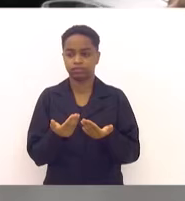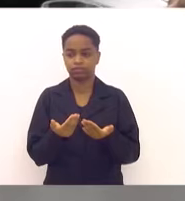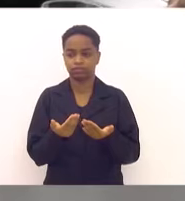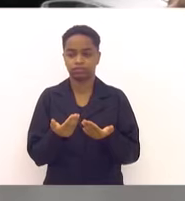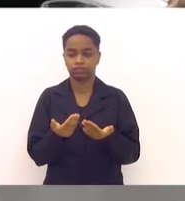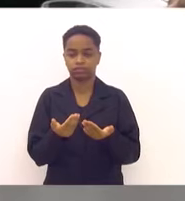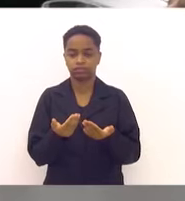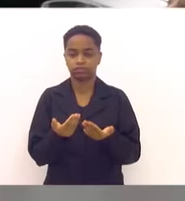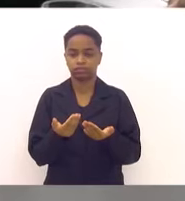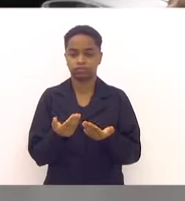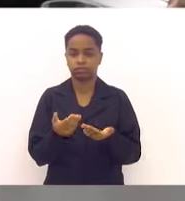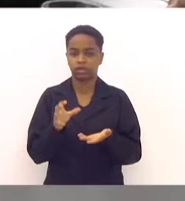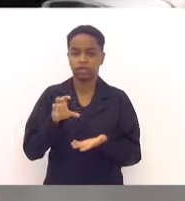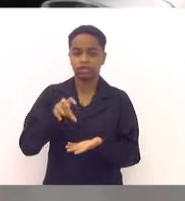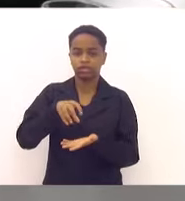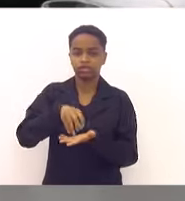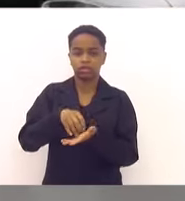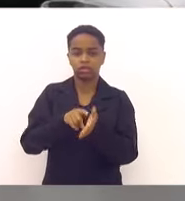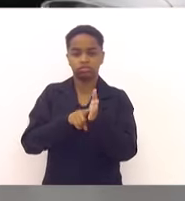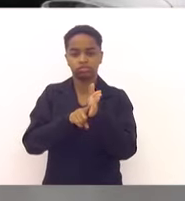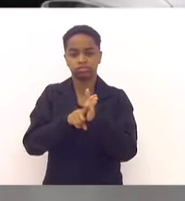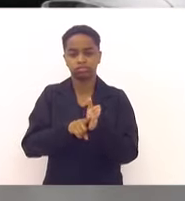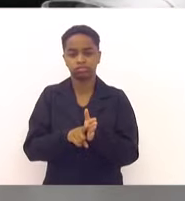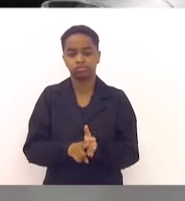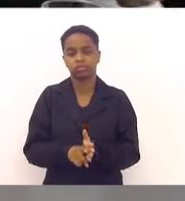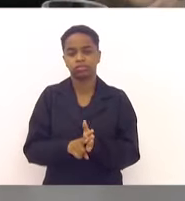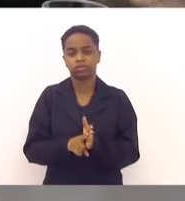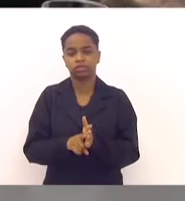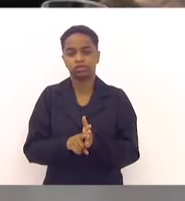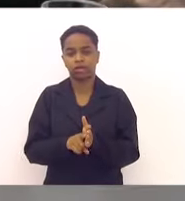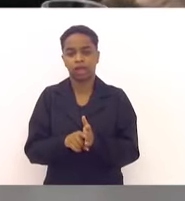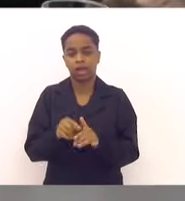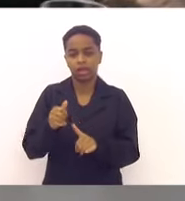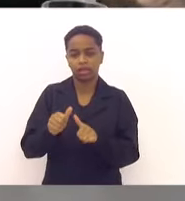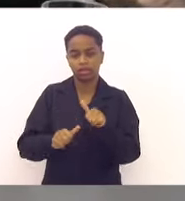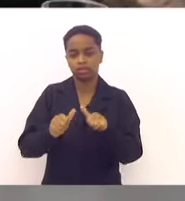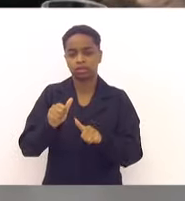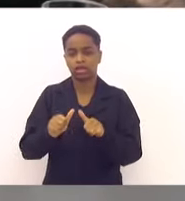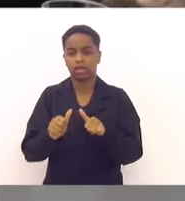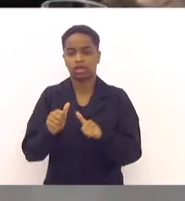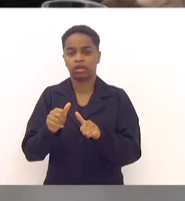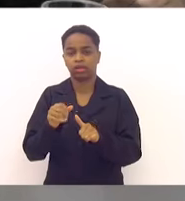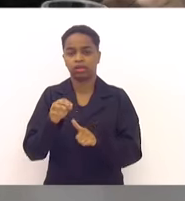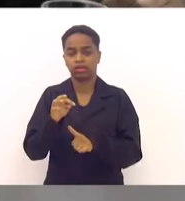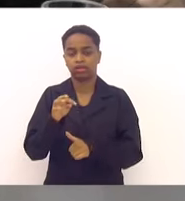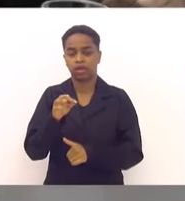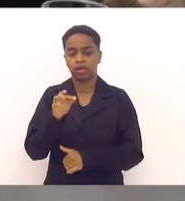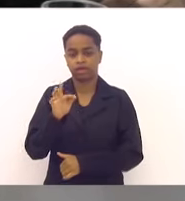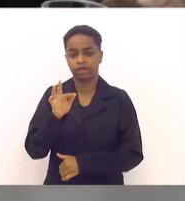de triagem de fauna, que é apreendida em ações contra